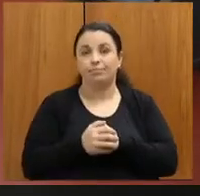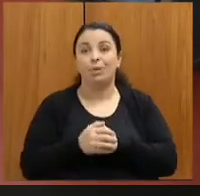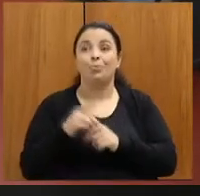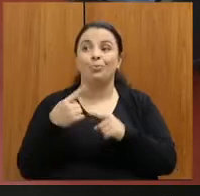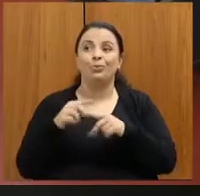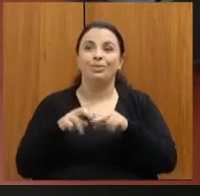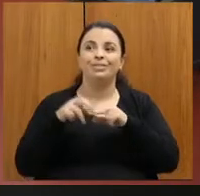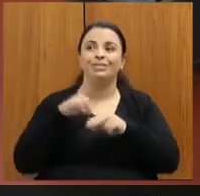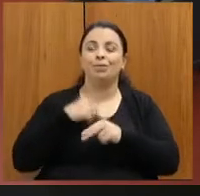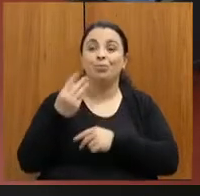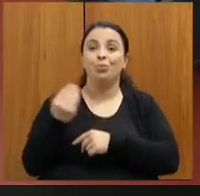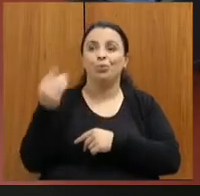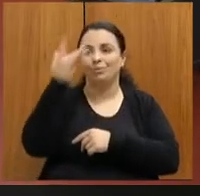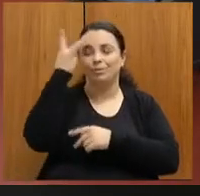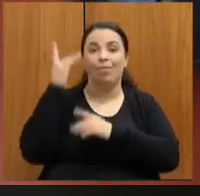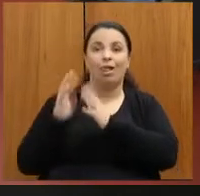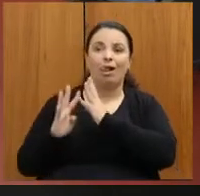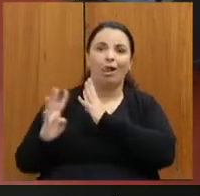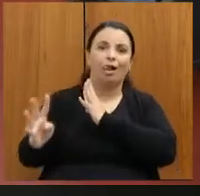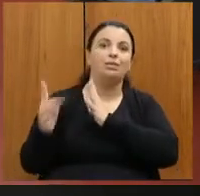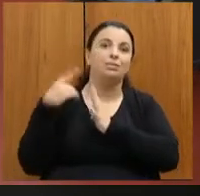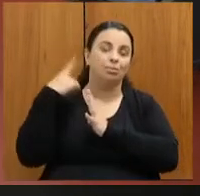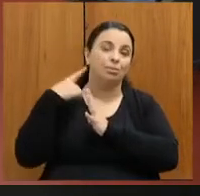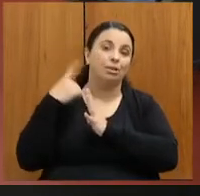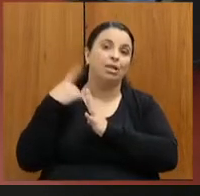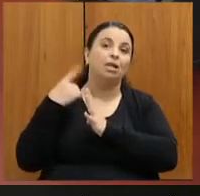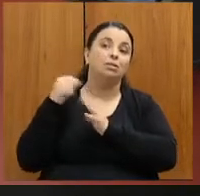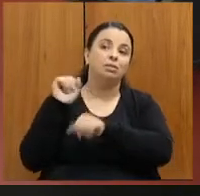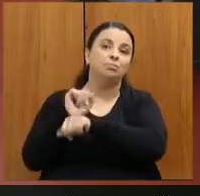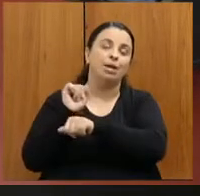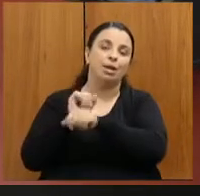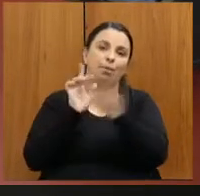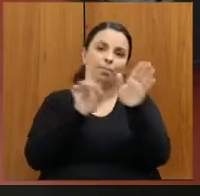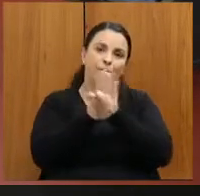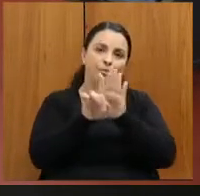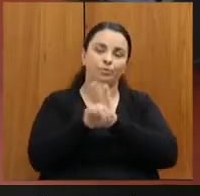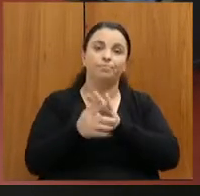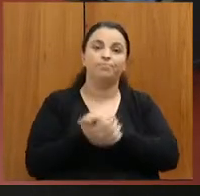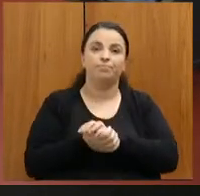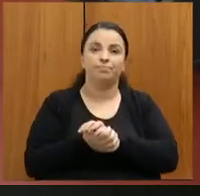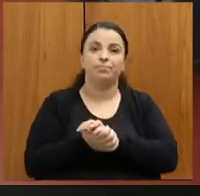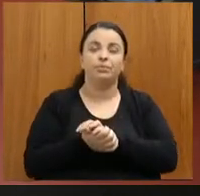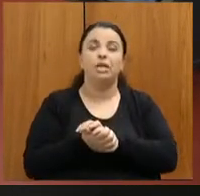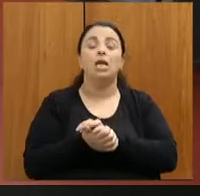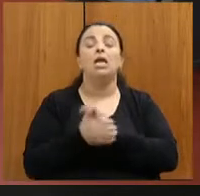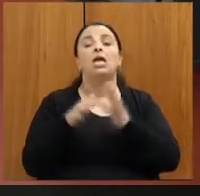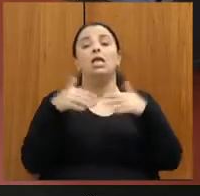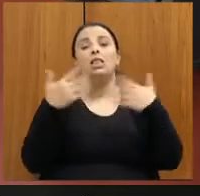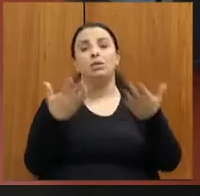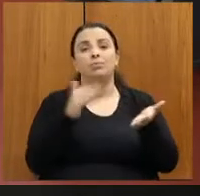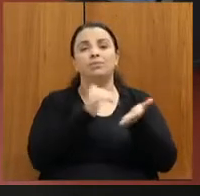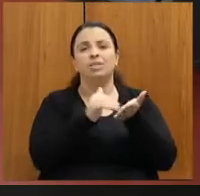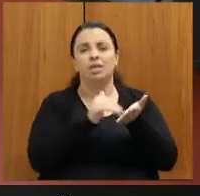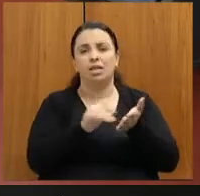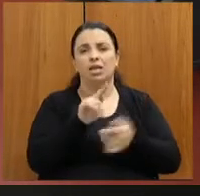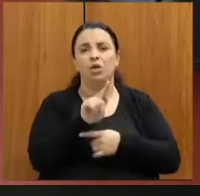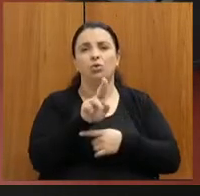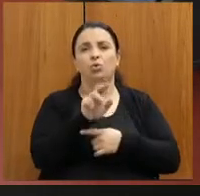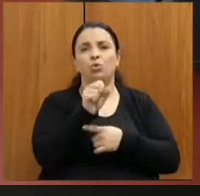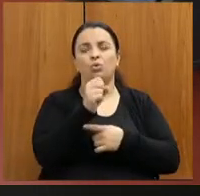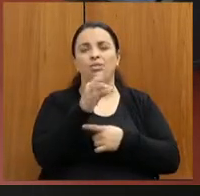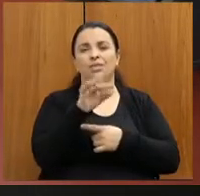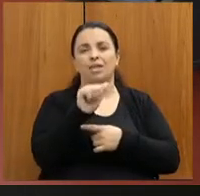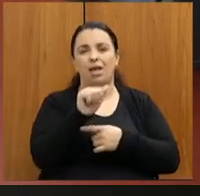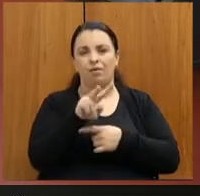muito espera obrigado viu ok o secretário Gustavo Então falei duas perguntas o